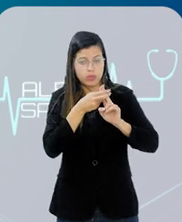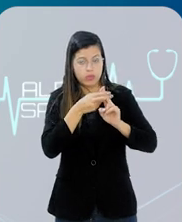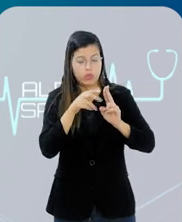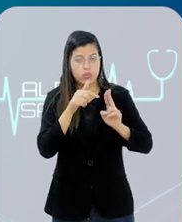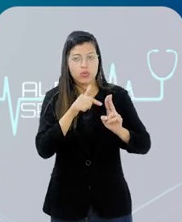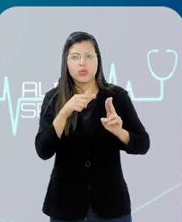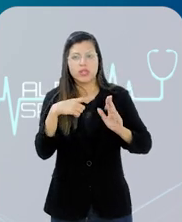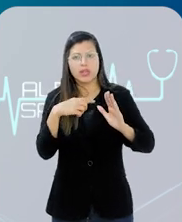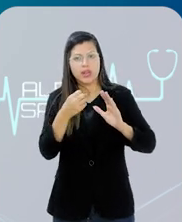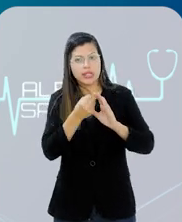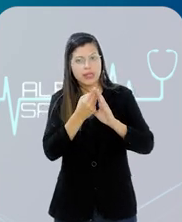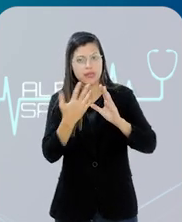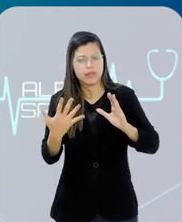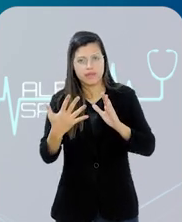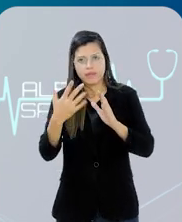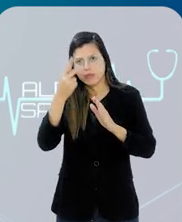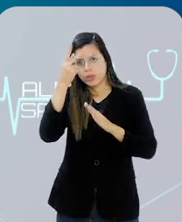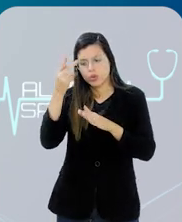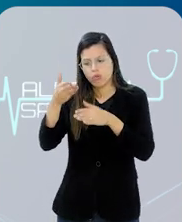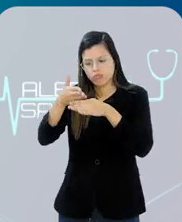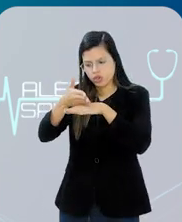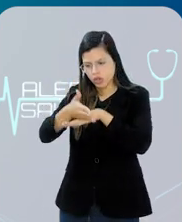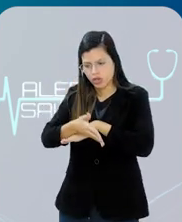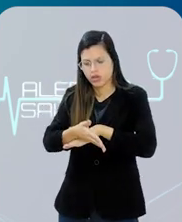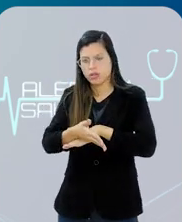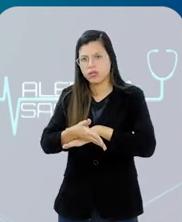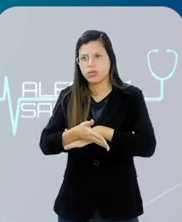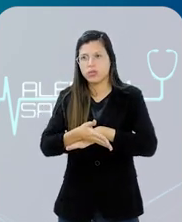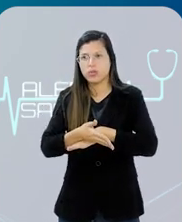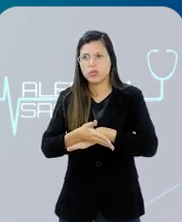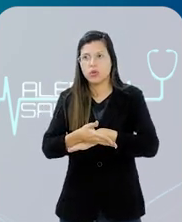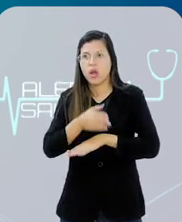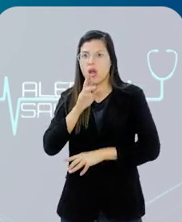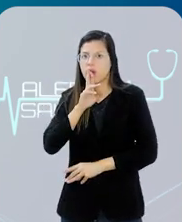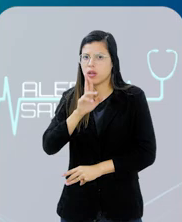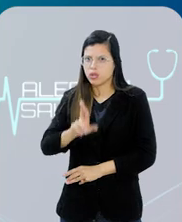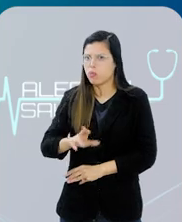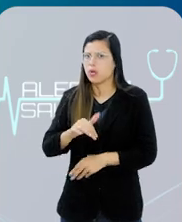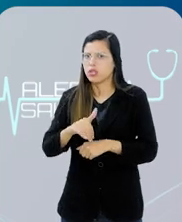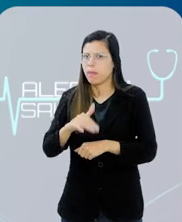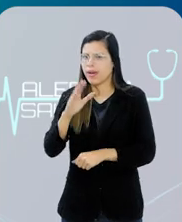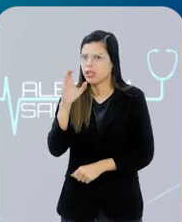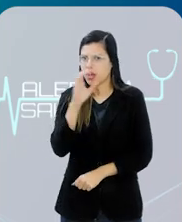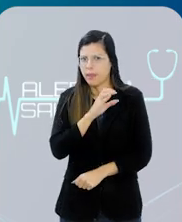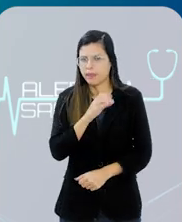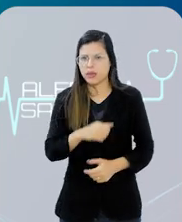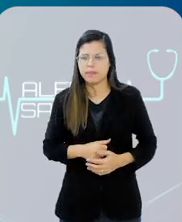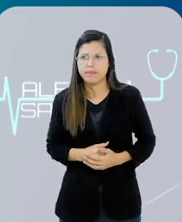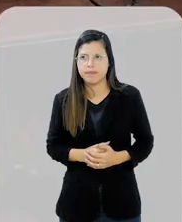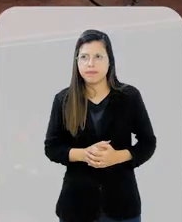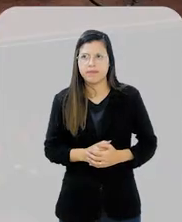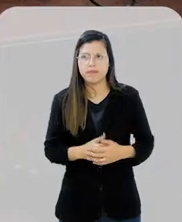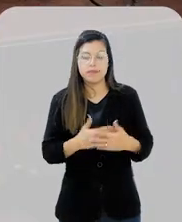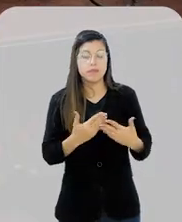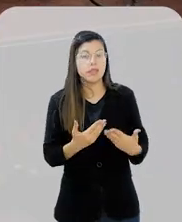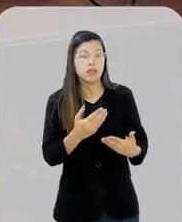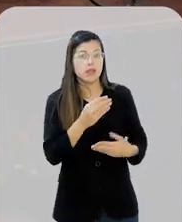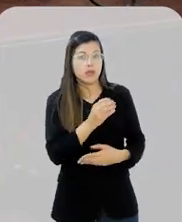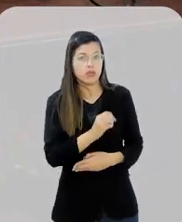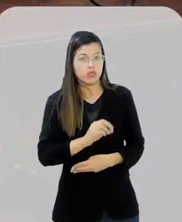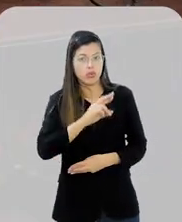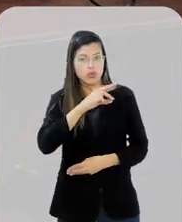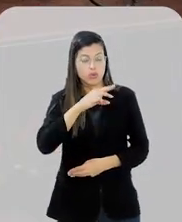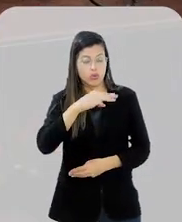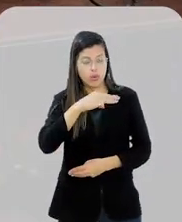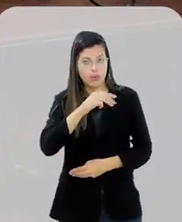vez o paciente chegando na unidade, a resposta é bem mais rápida. Doutor Marcelo, nas possibilidades